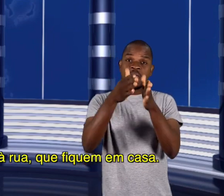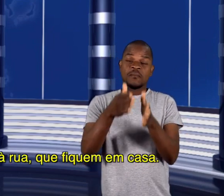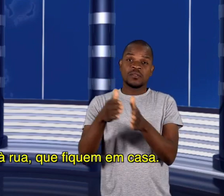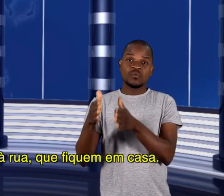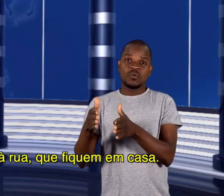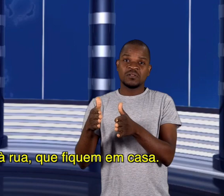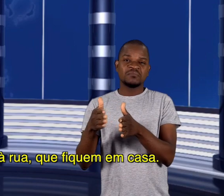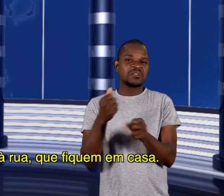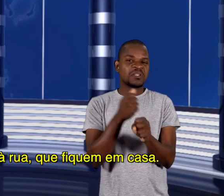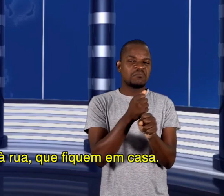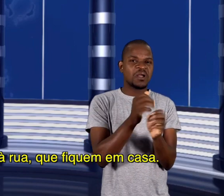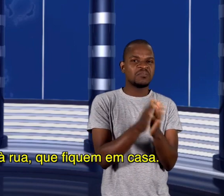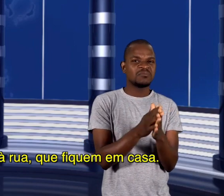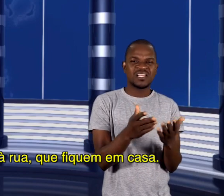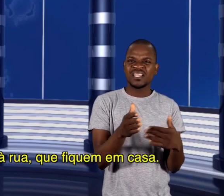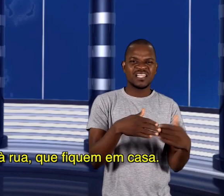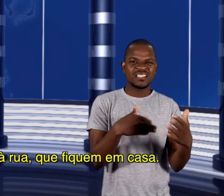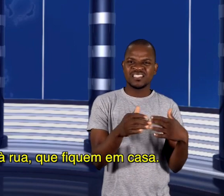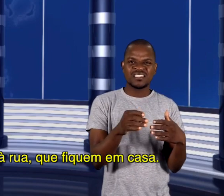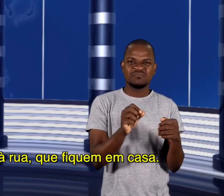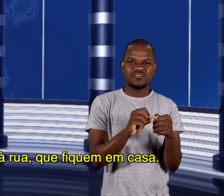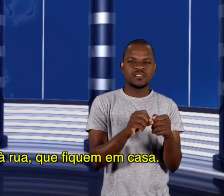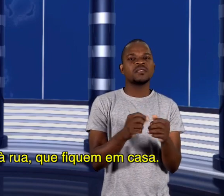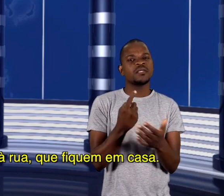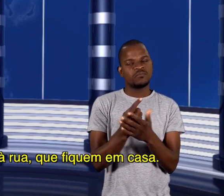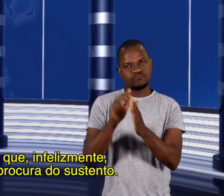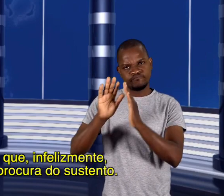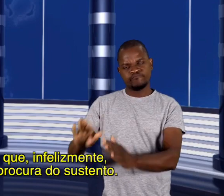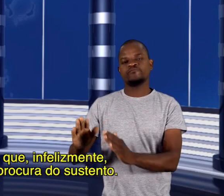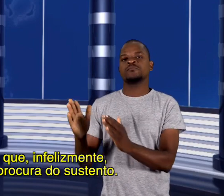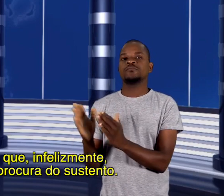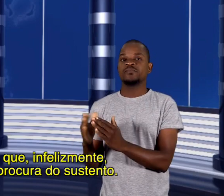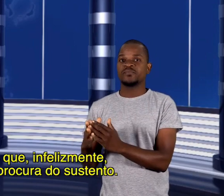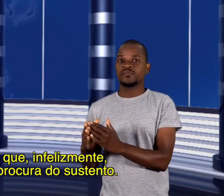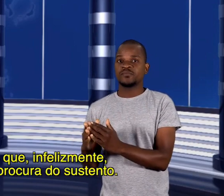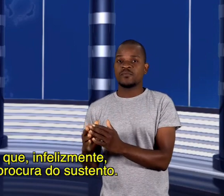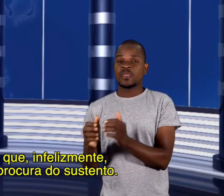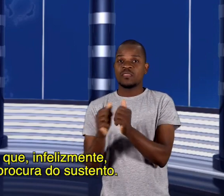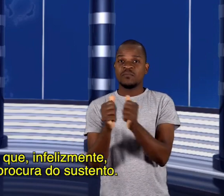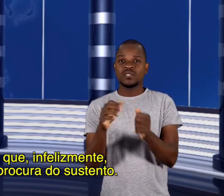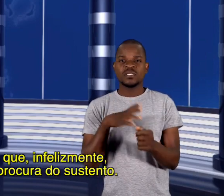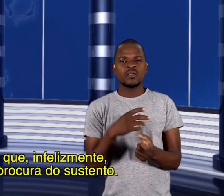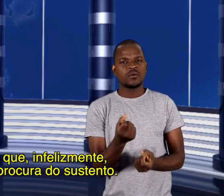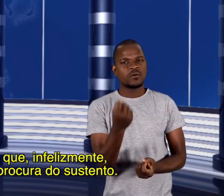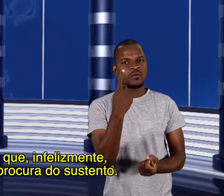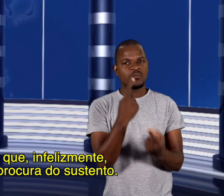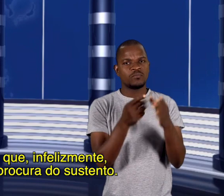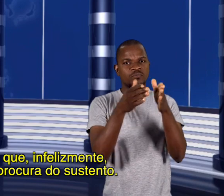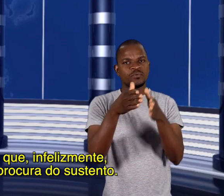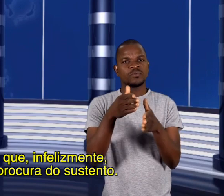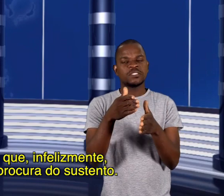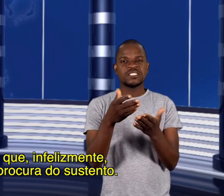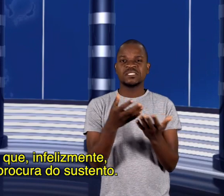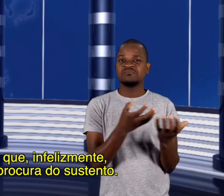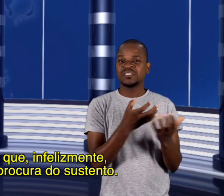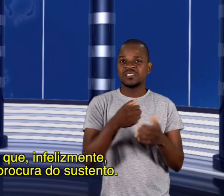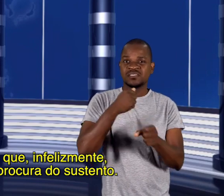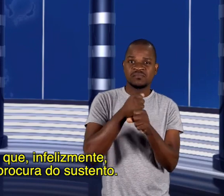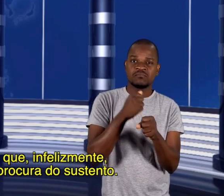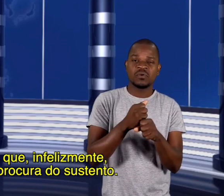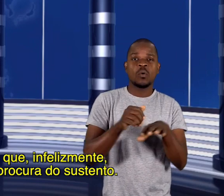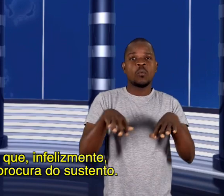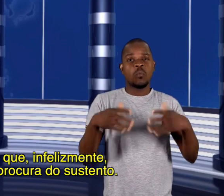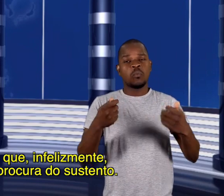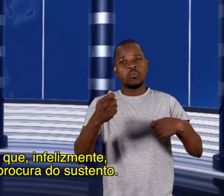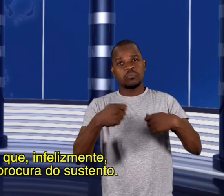necessariamente que ir à rua que fiquem mesmo em casa mas depois tem aquelas pessoas que infelizmente tem que ir à rua tem que ir à procura do